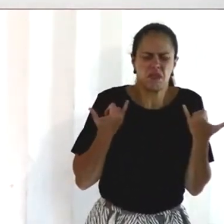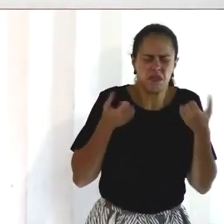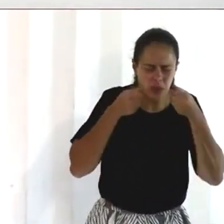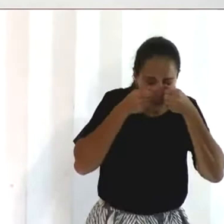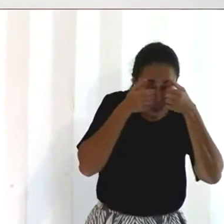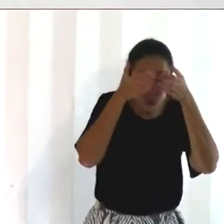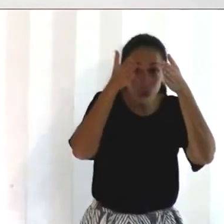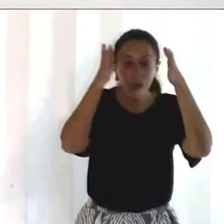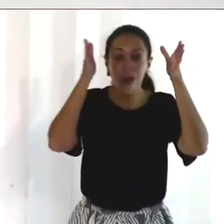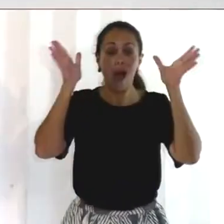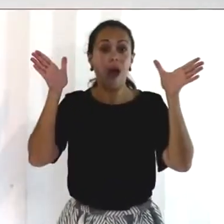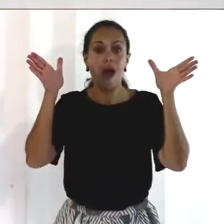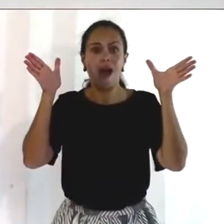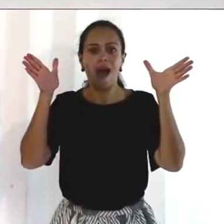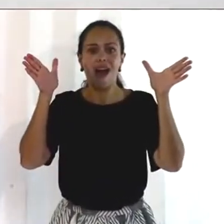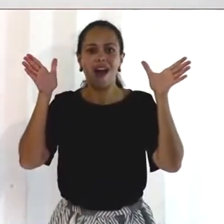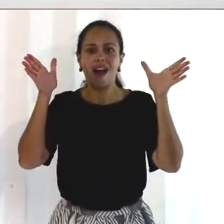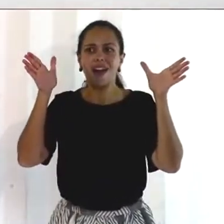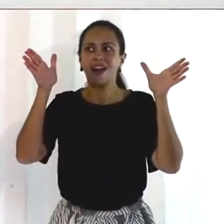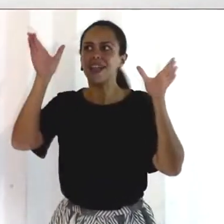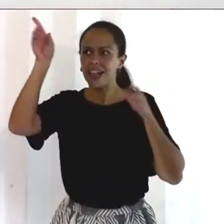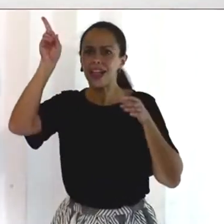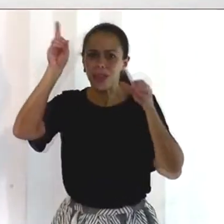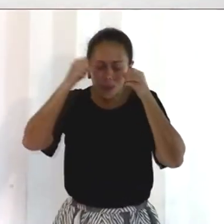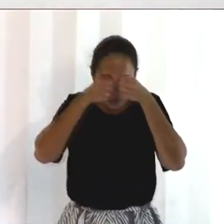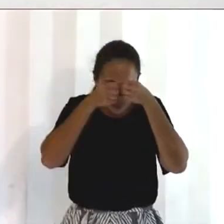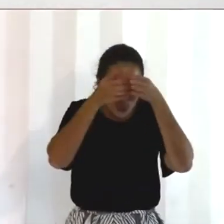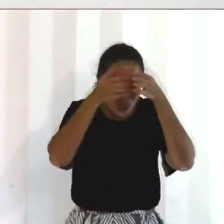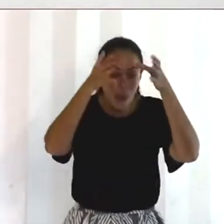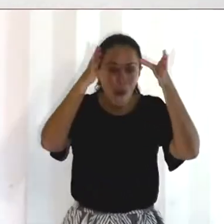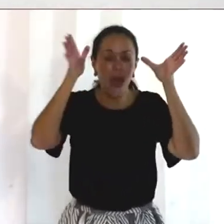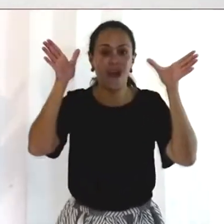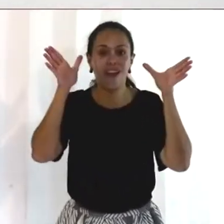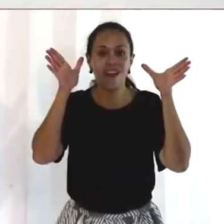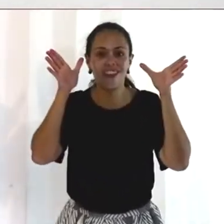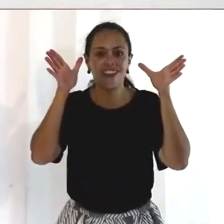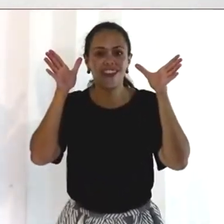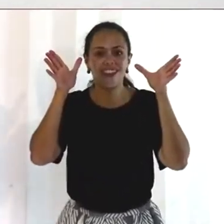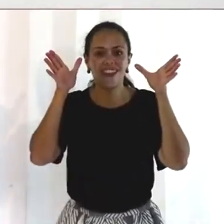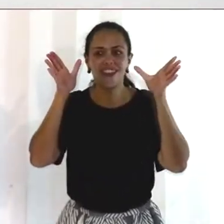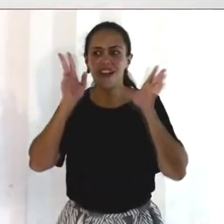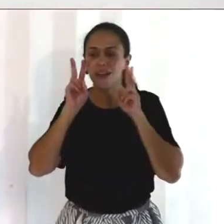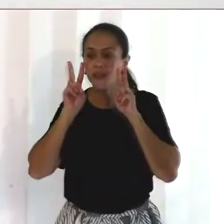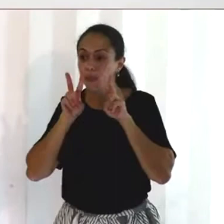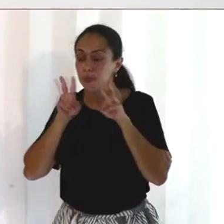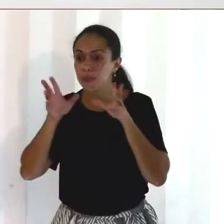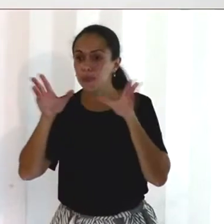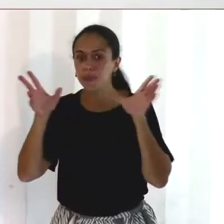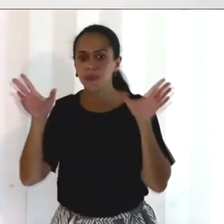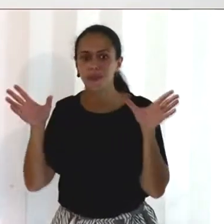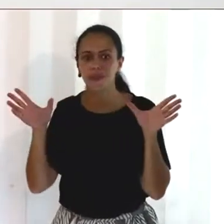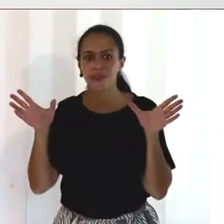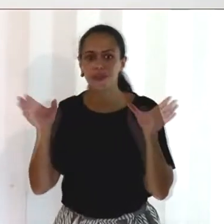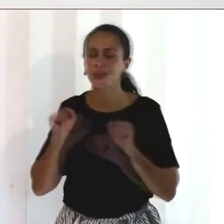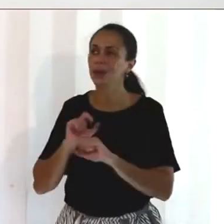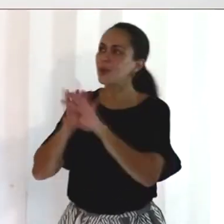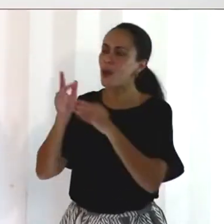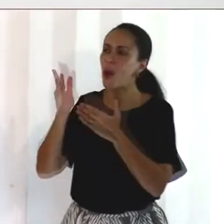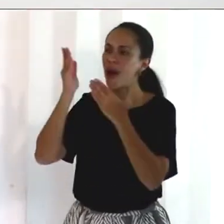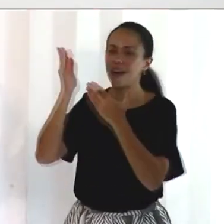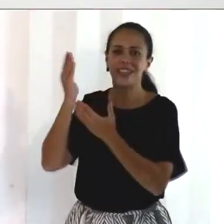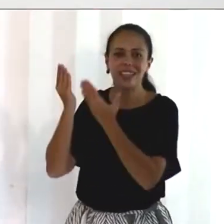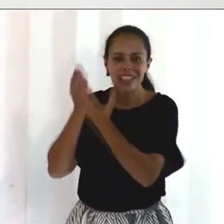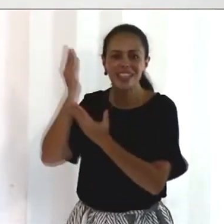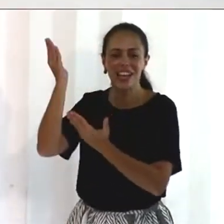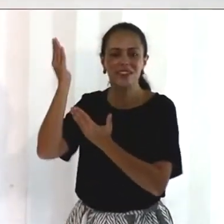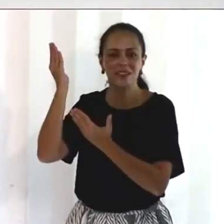olhos. Ele abre os nossos olhos. 20 anos de caminhada, vendo